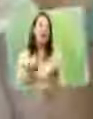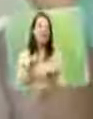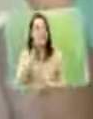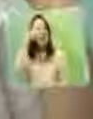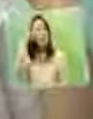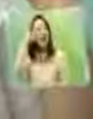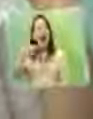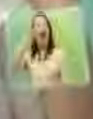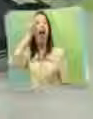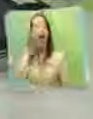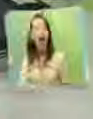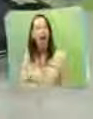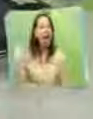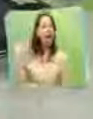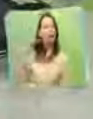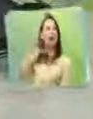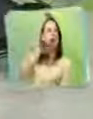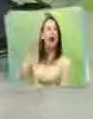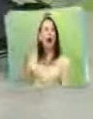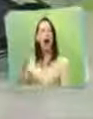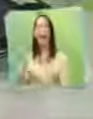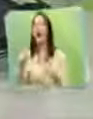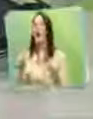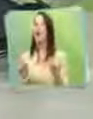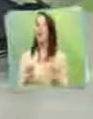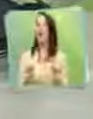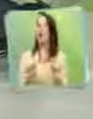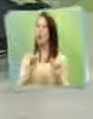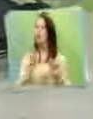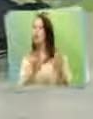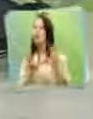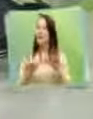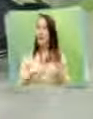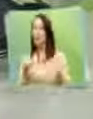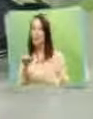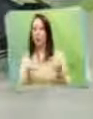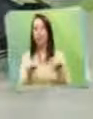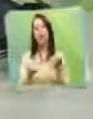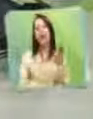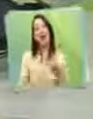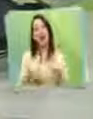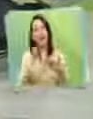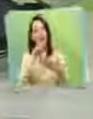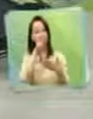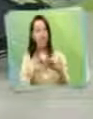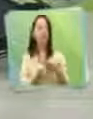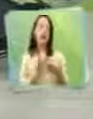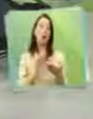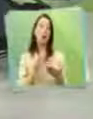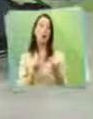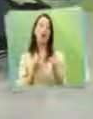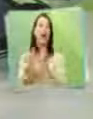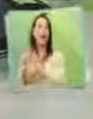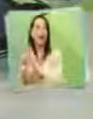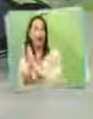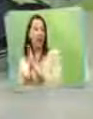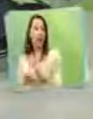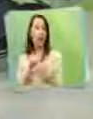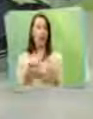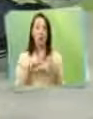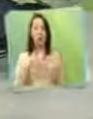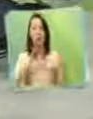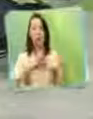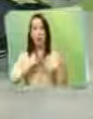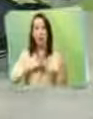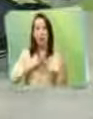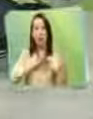em qualquer... Em várias disciplinas, em várias, né? Não só a gente que está aqui, mas pode aparecer em língua portuguesa, pode aparecer na redação.